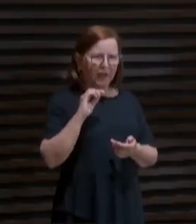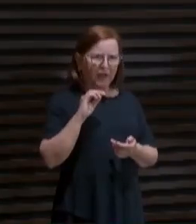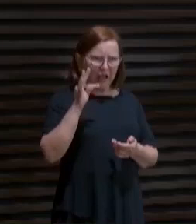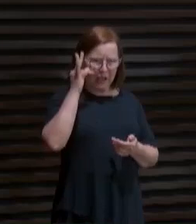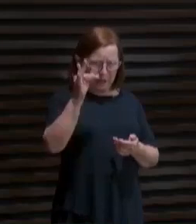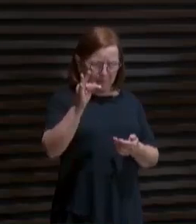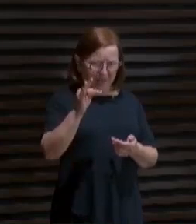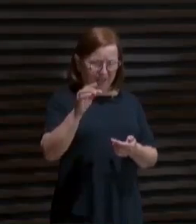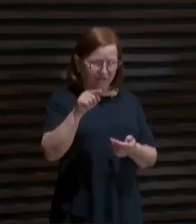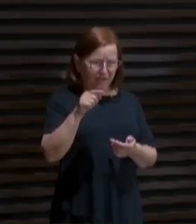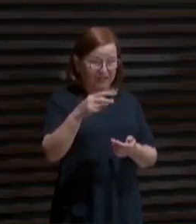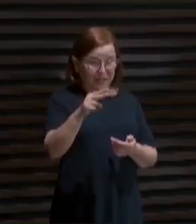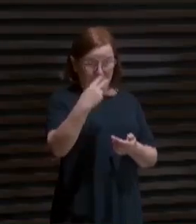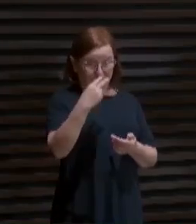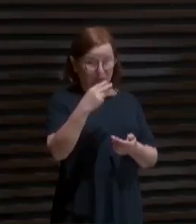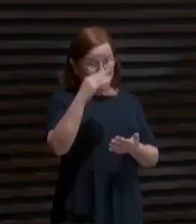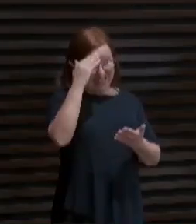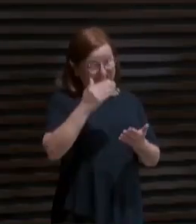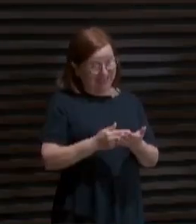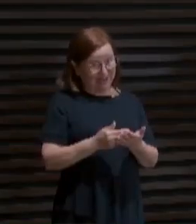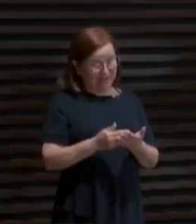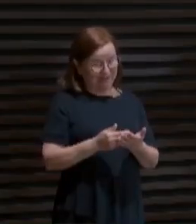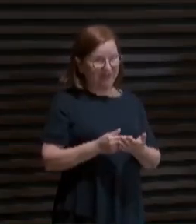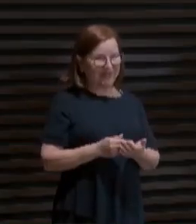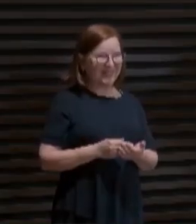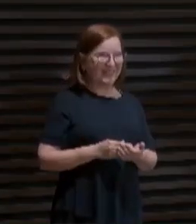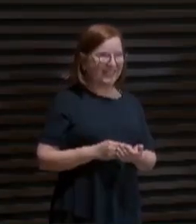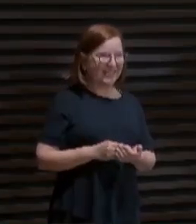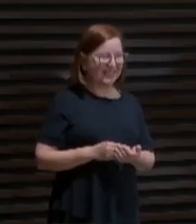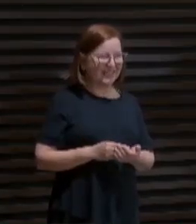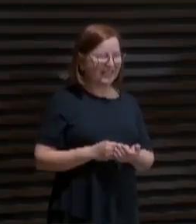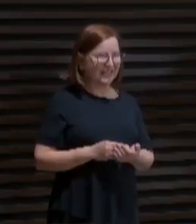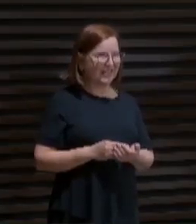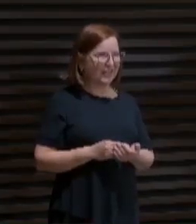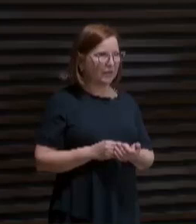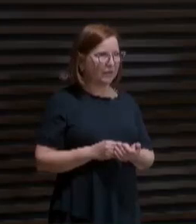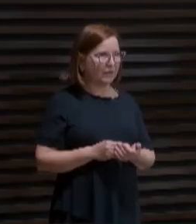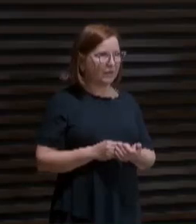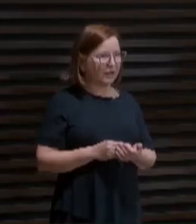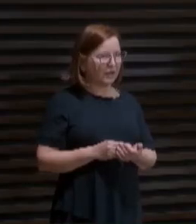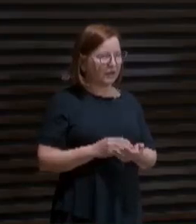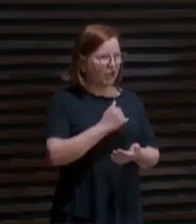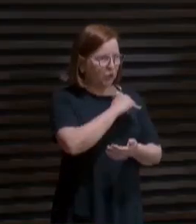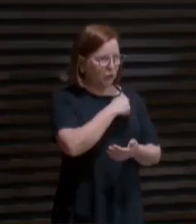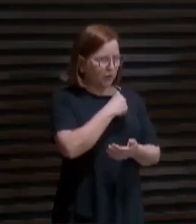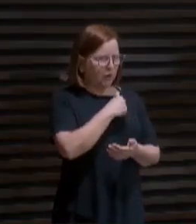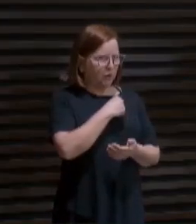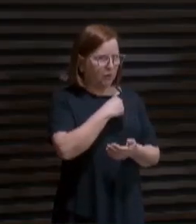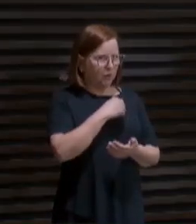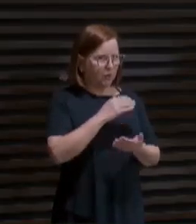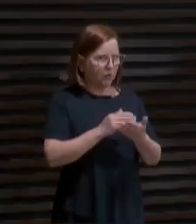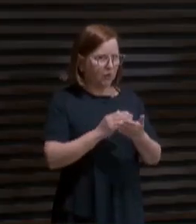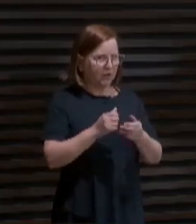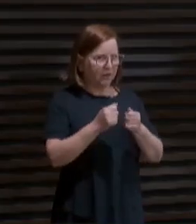Até João, O apóstolo João, lá no Apocalipse, no capítulo